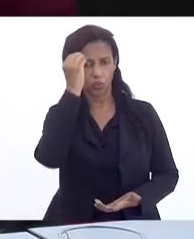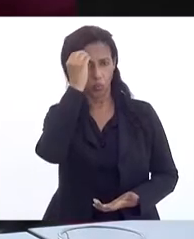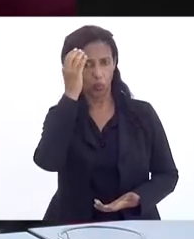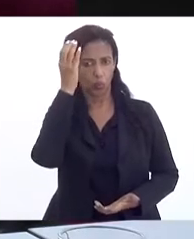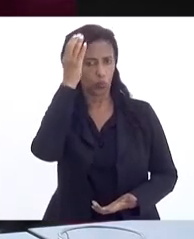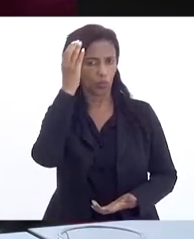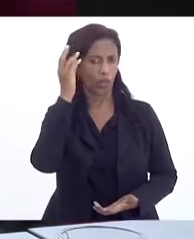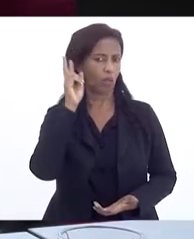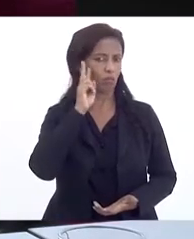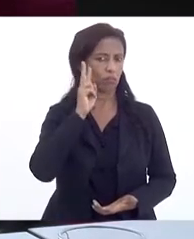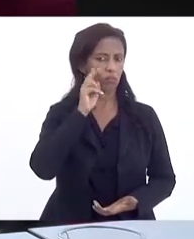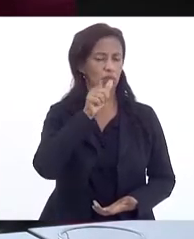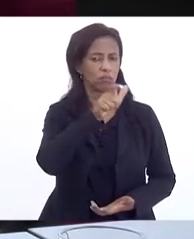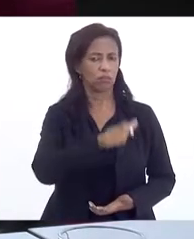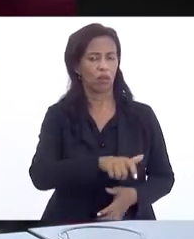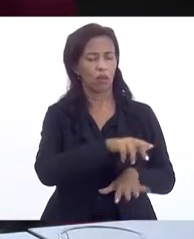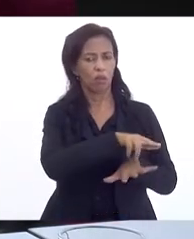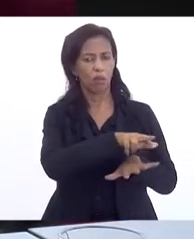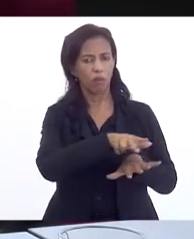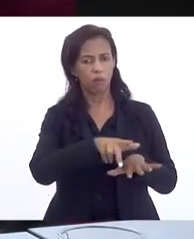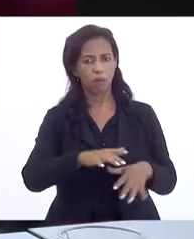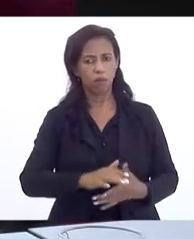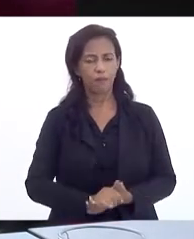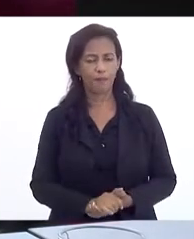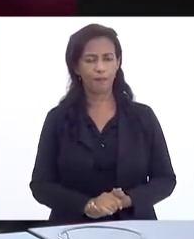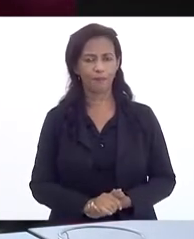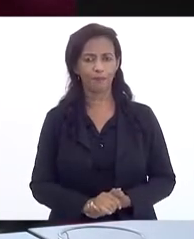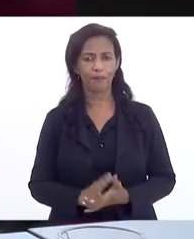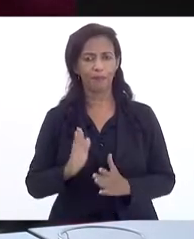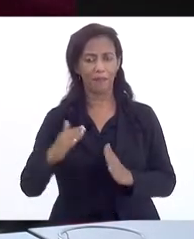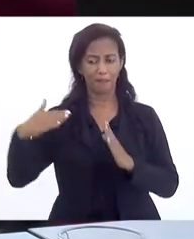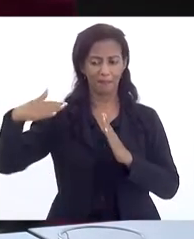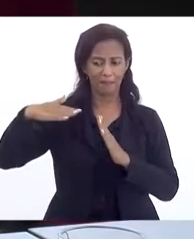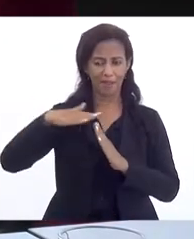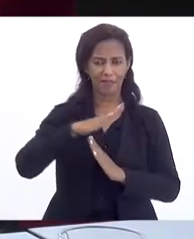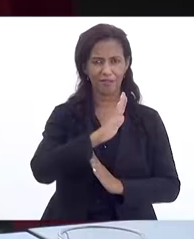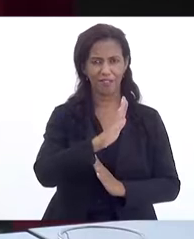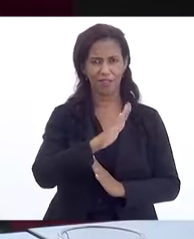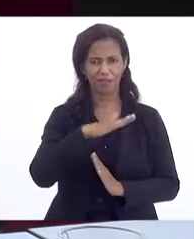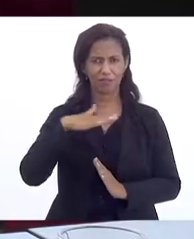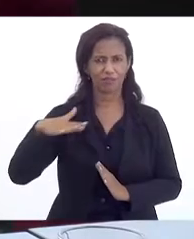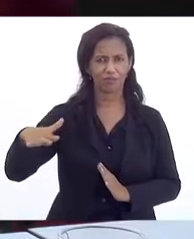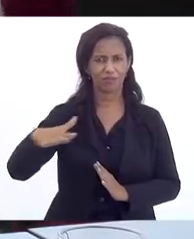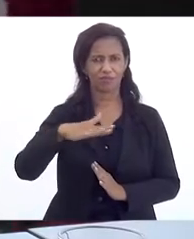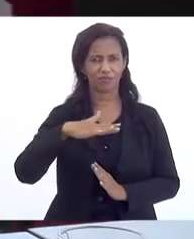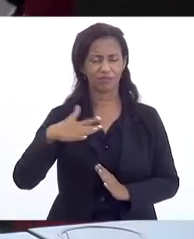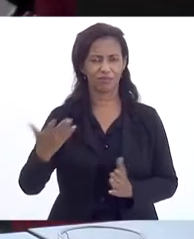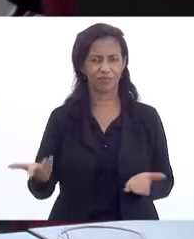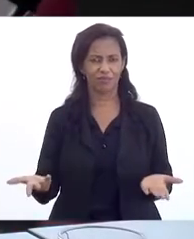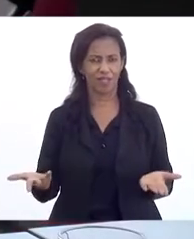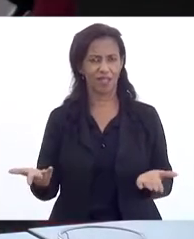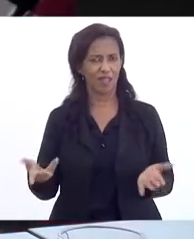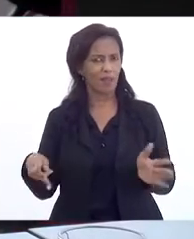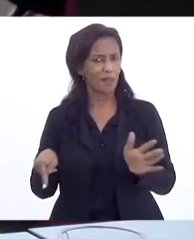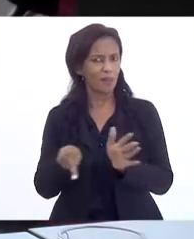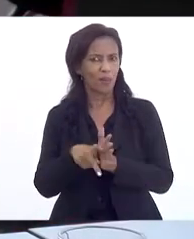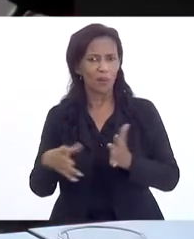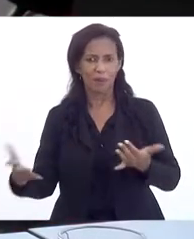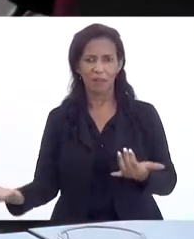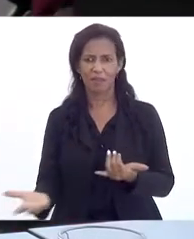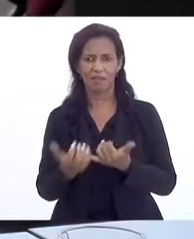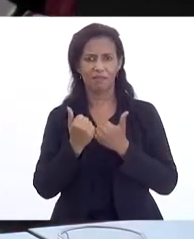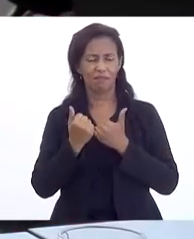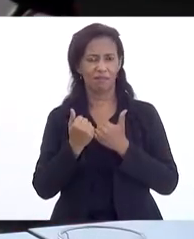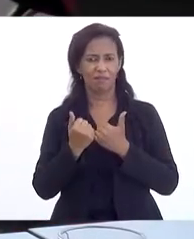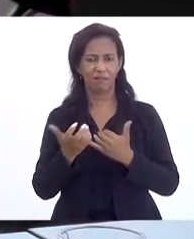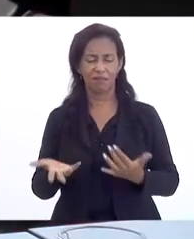histórica, etc. Né? Mas o pavilhão da feira é gritante que é um bem material. Eu tenho